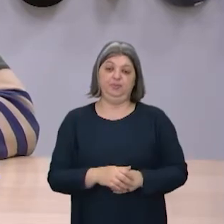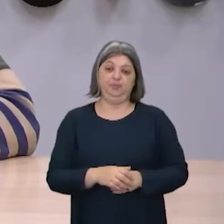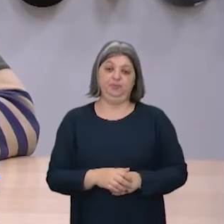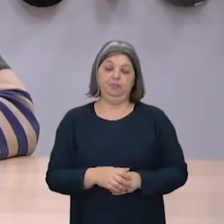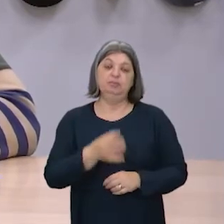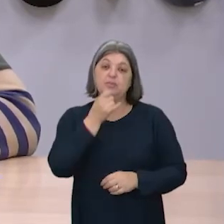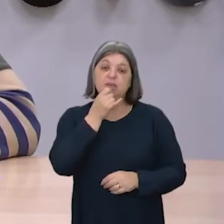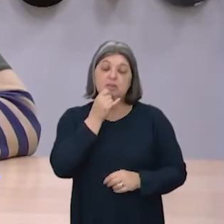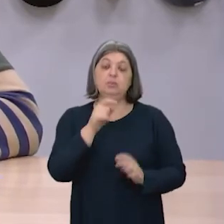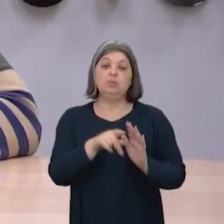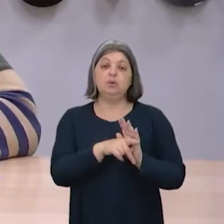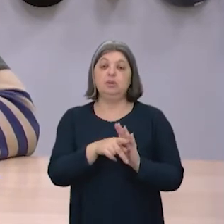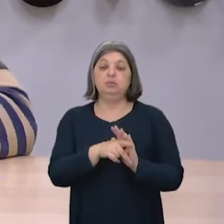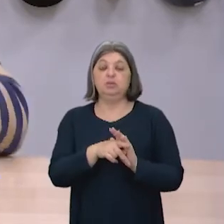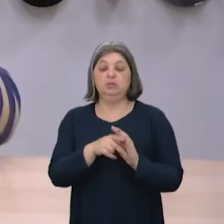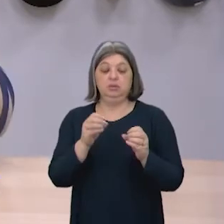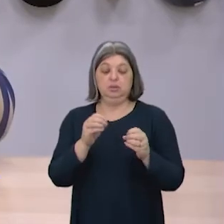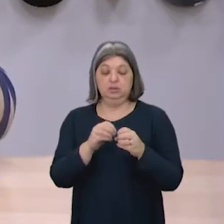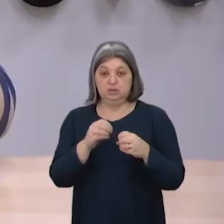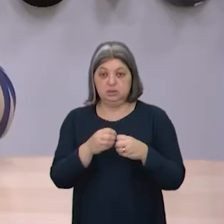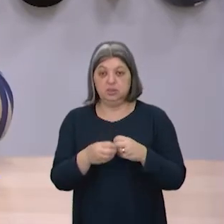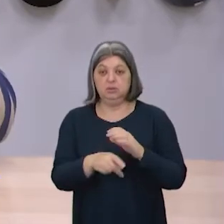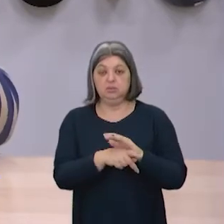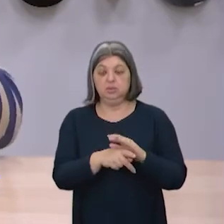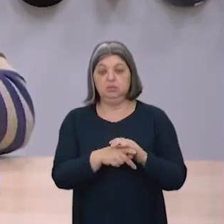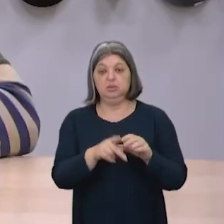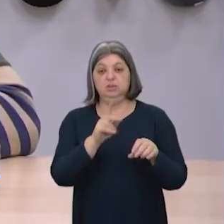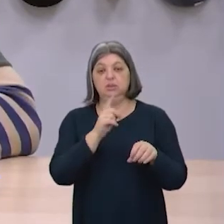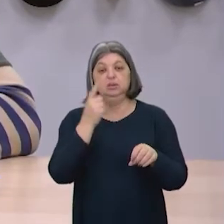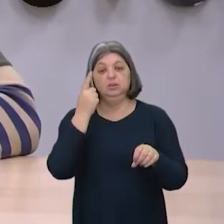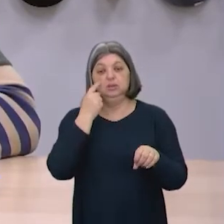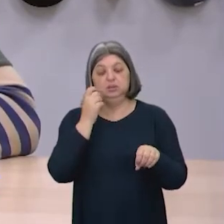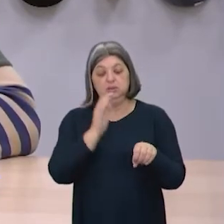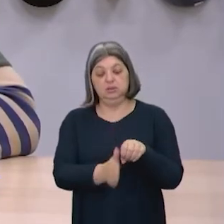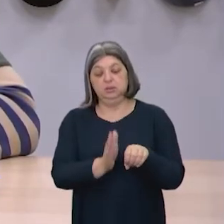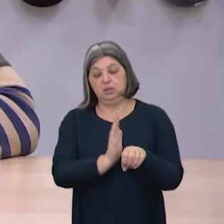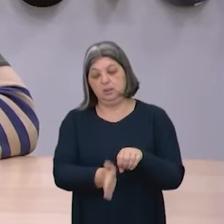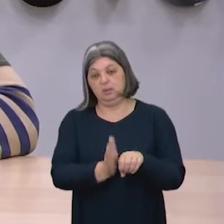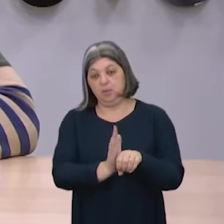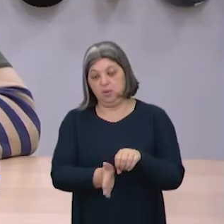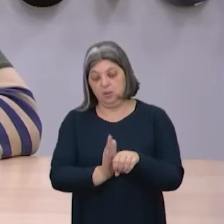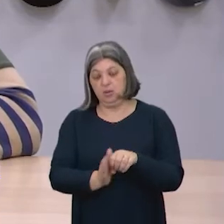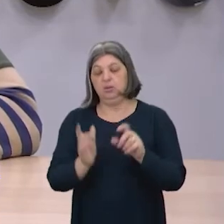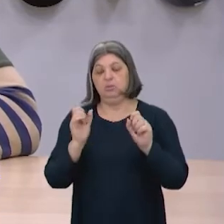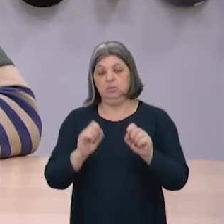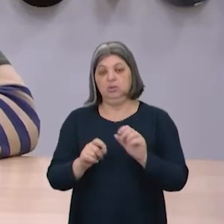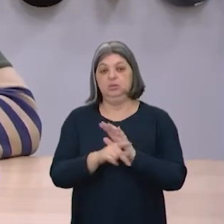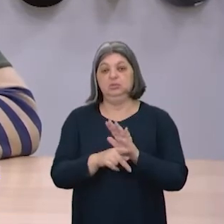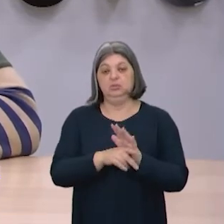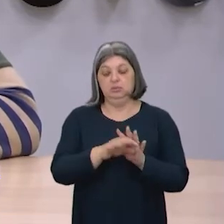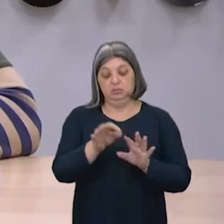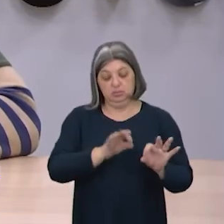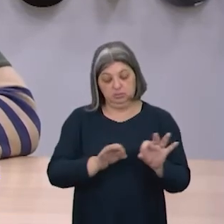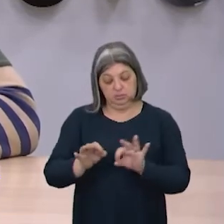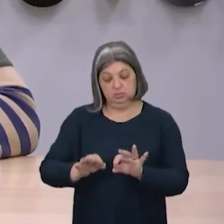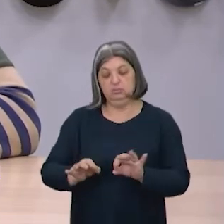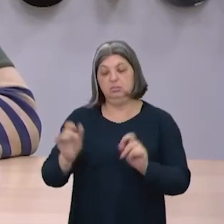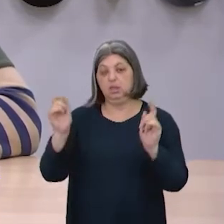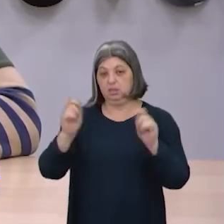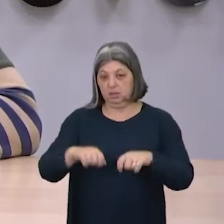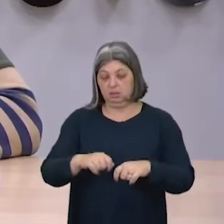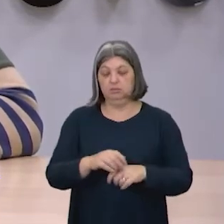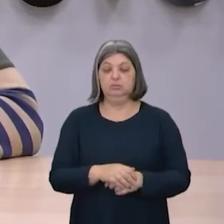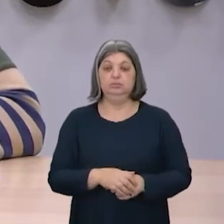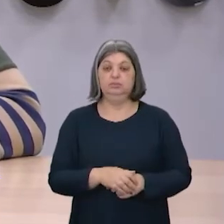de uma célula de cebola, por exemplo, né? Então, eu coloco lá corte transversal de uma célula de cebola e